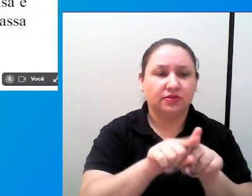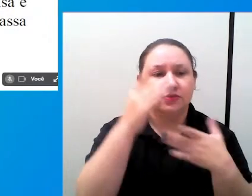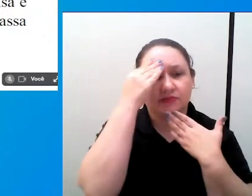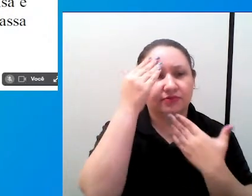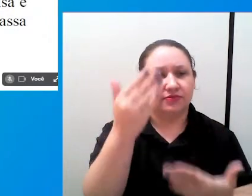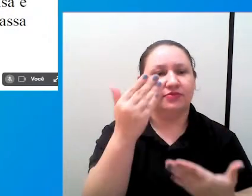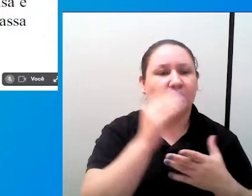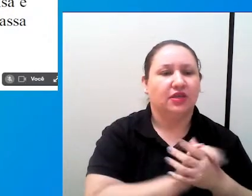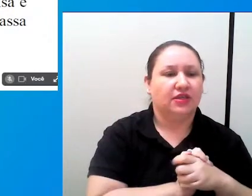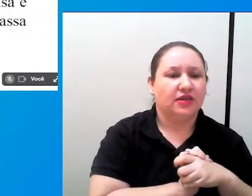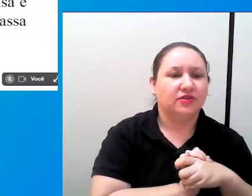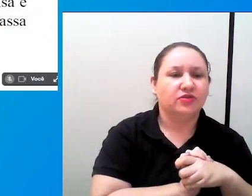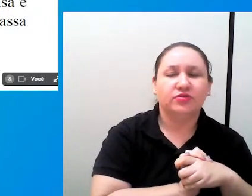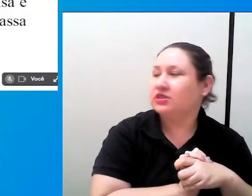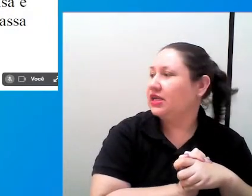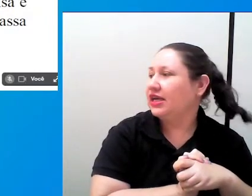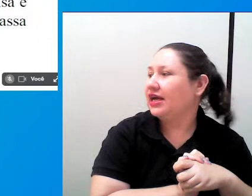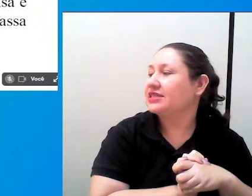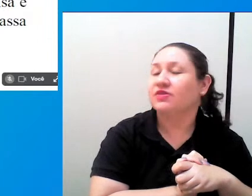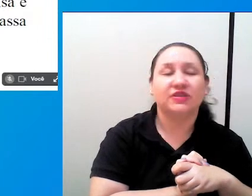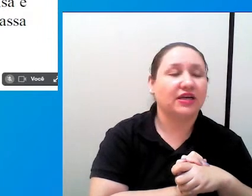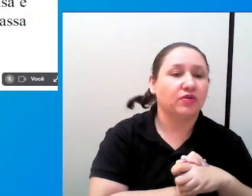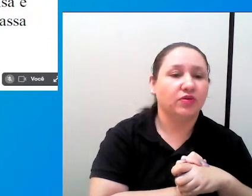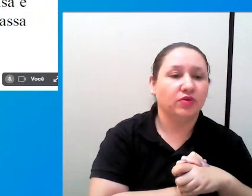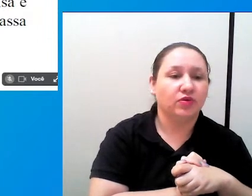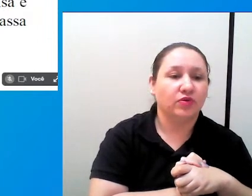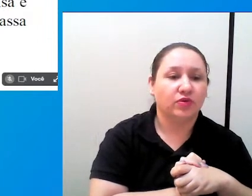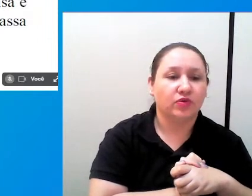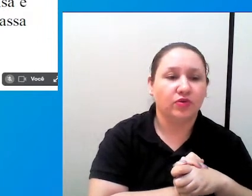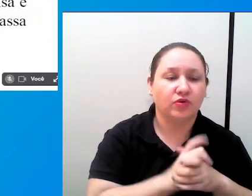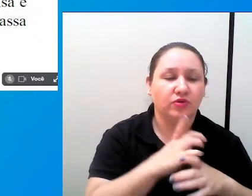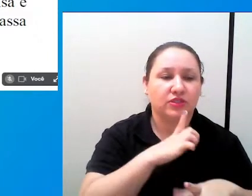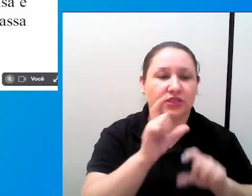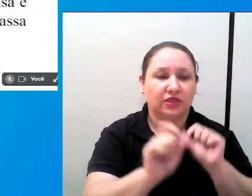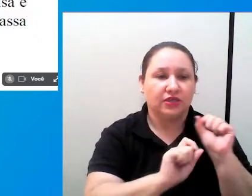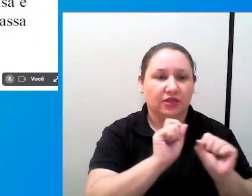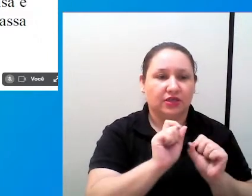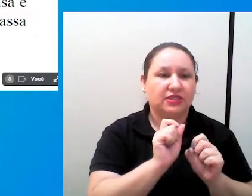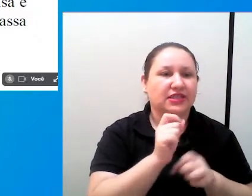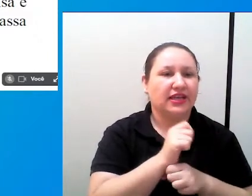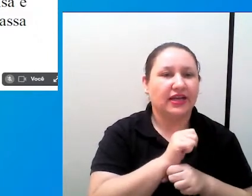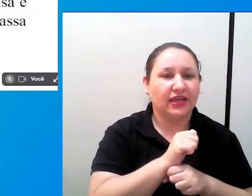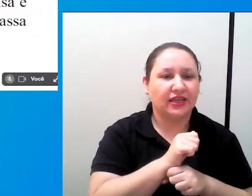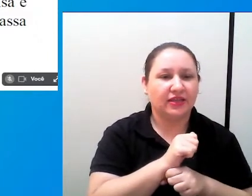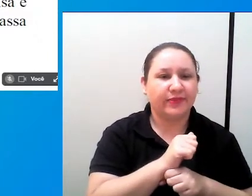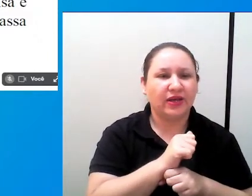construção. A nossa primeira turma teve início em 2019, nossa